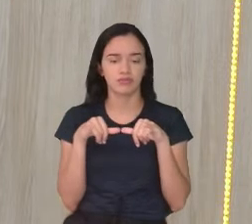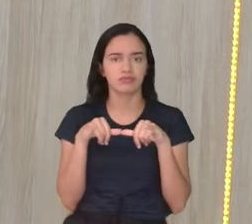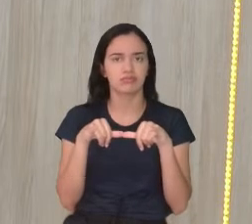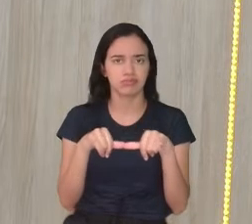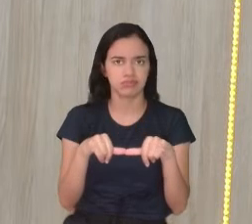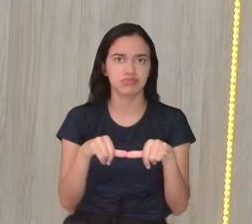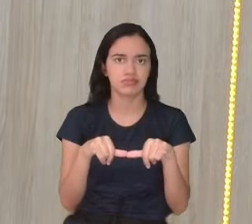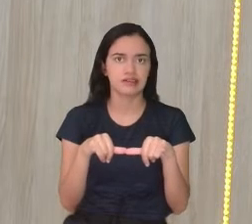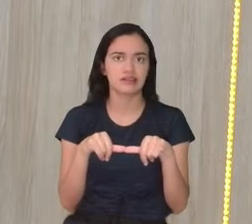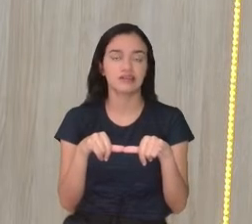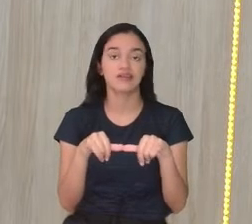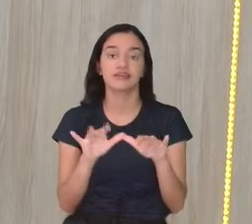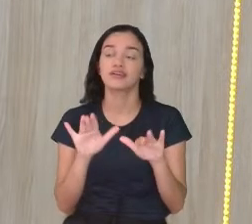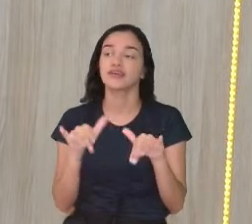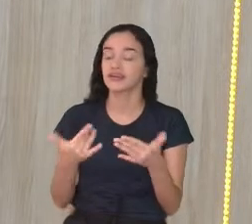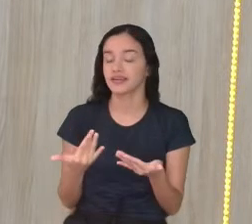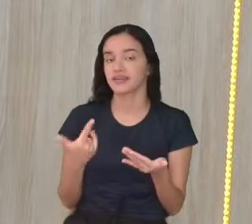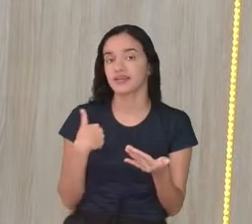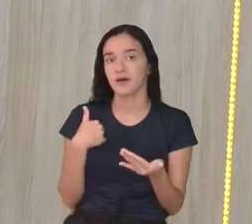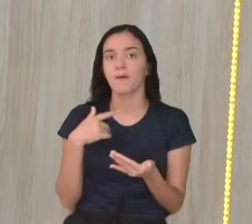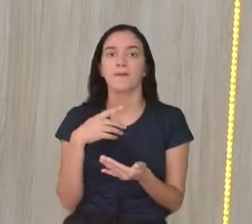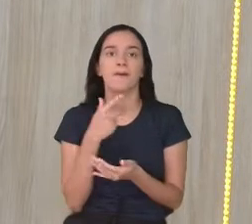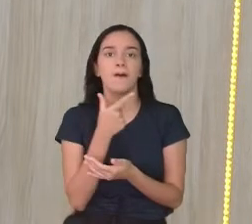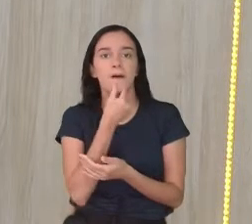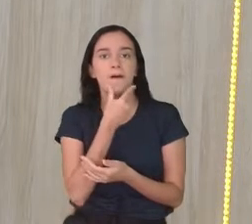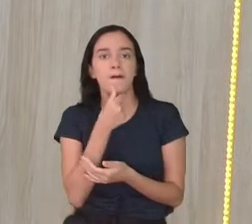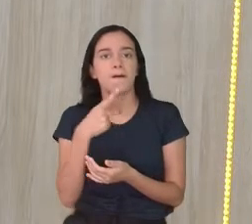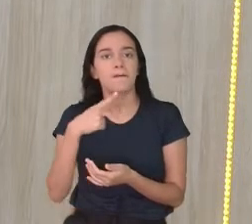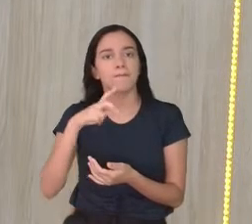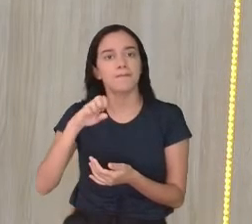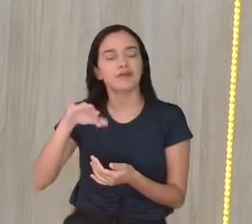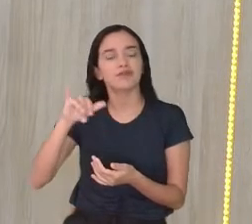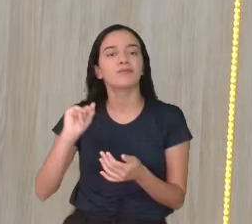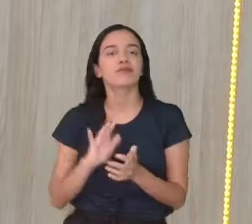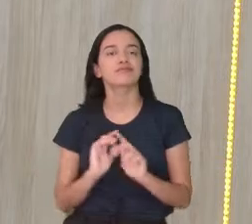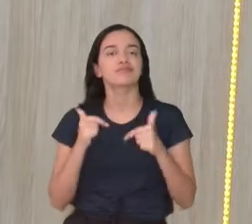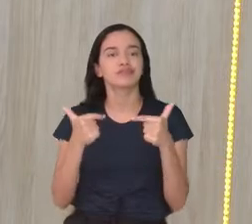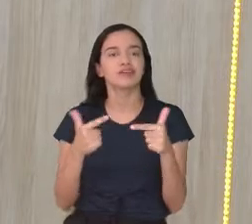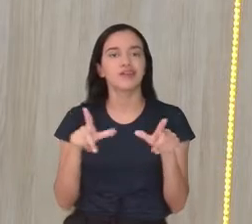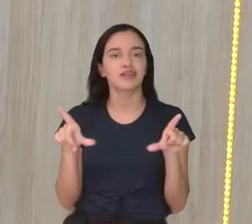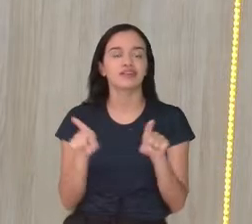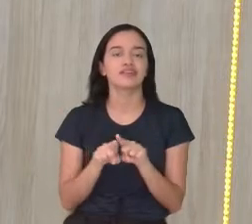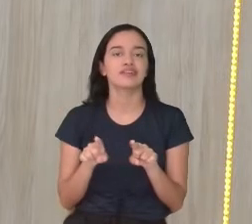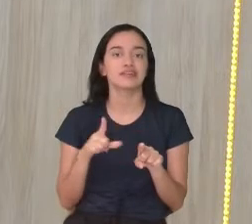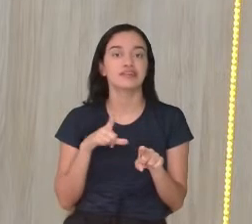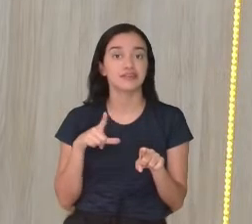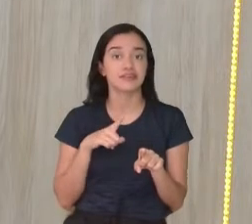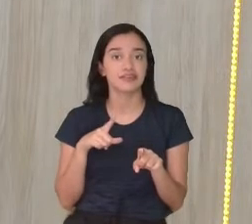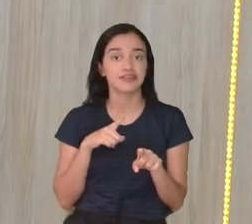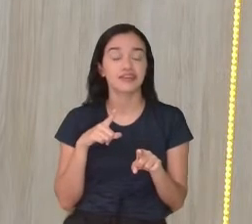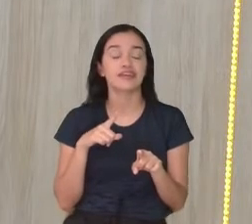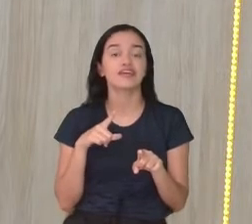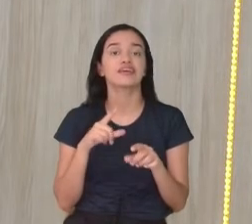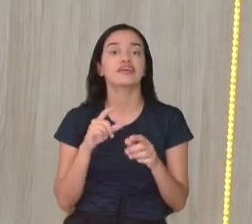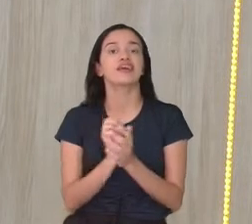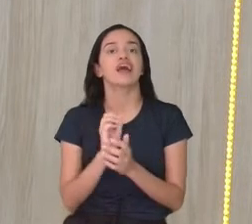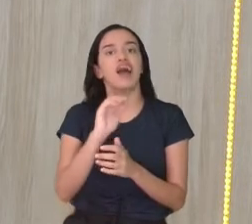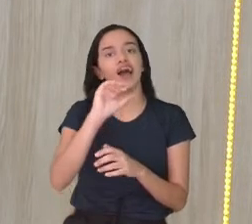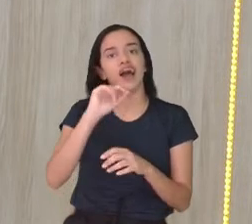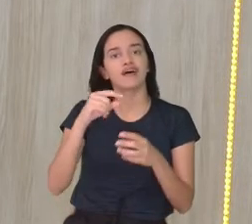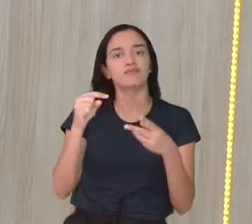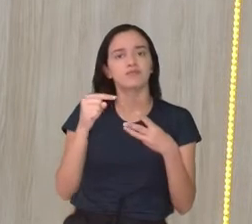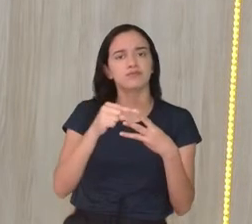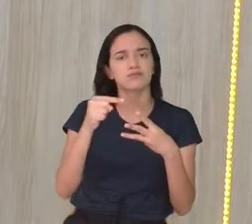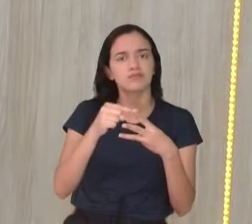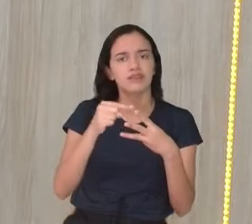aí, né? Juninho, Pedro Paulo que lute. Temos aí vários atacadões, né? Novo Atacarejo, Açaí Atacadista. Você vê